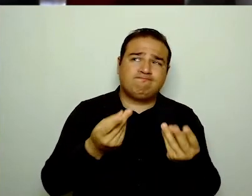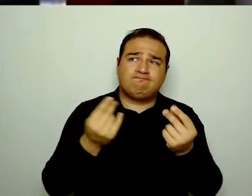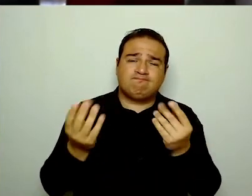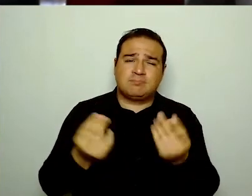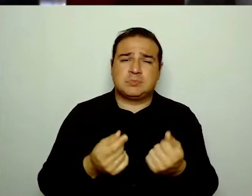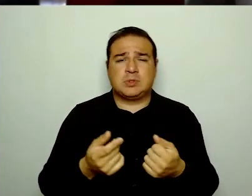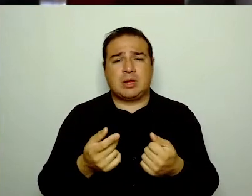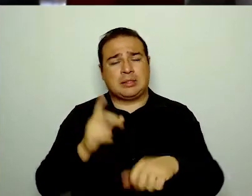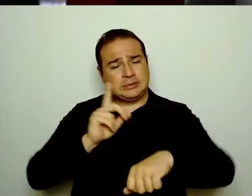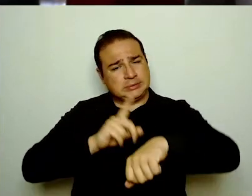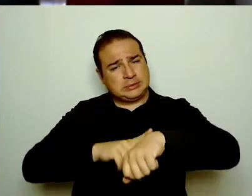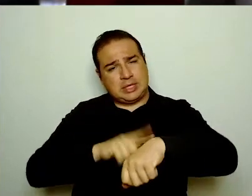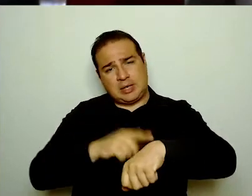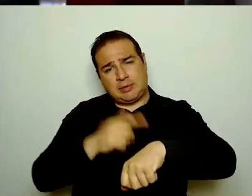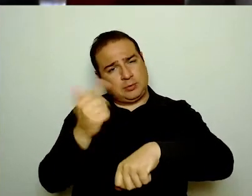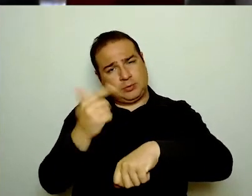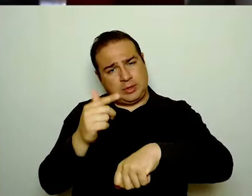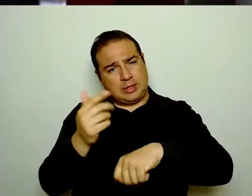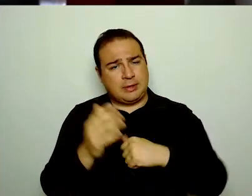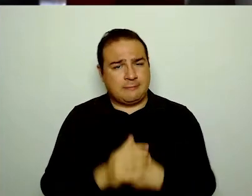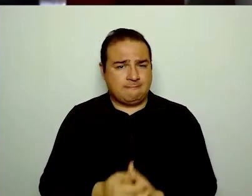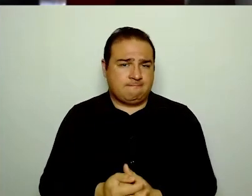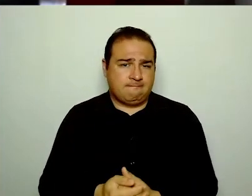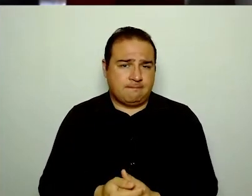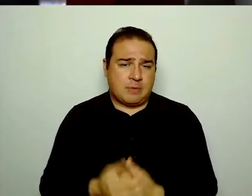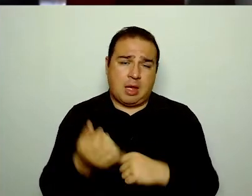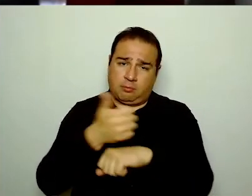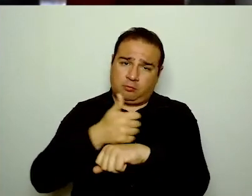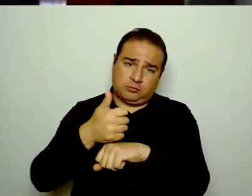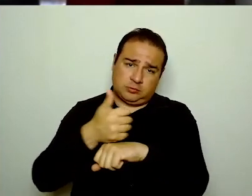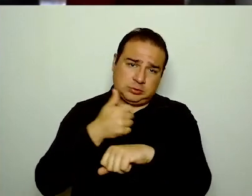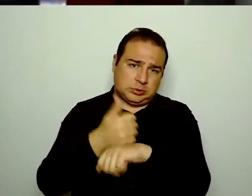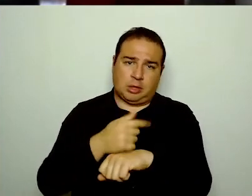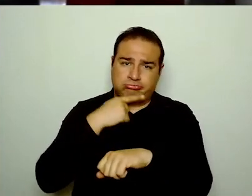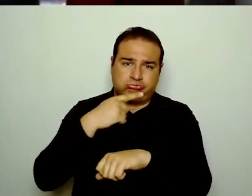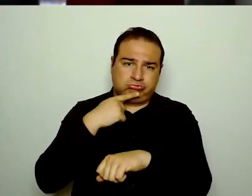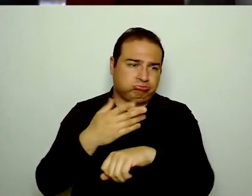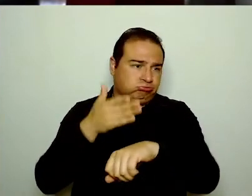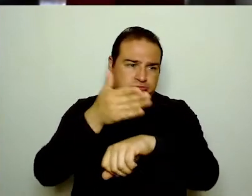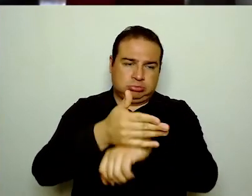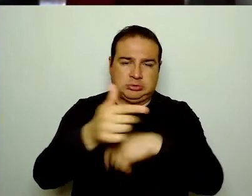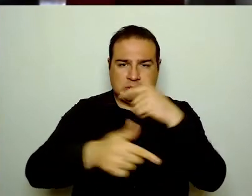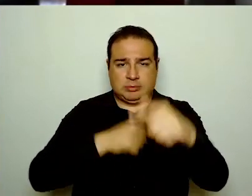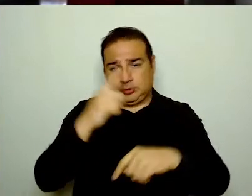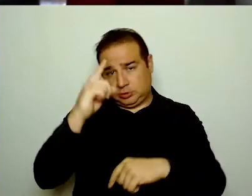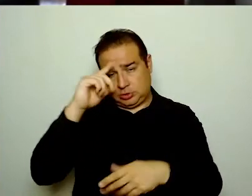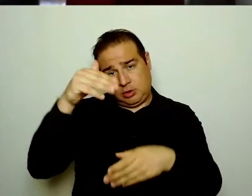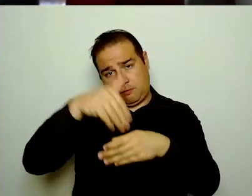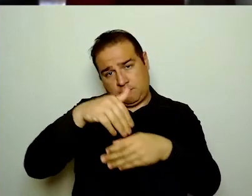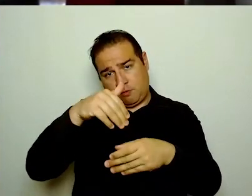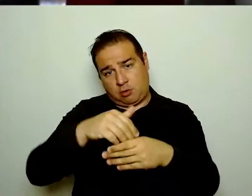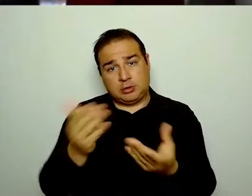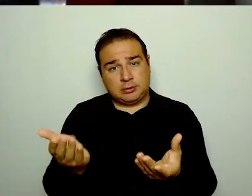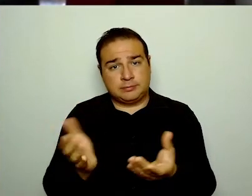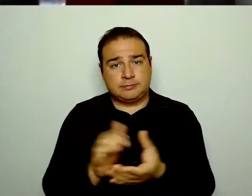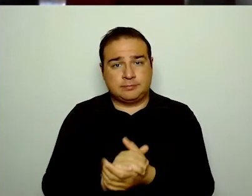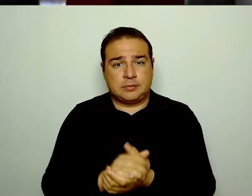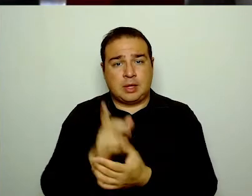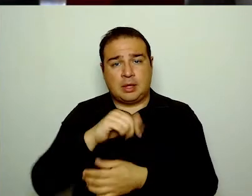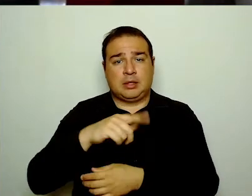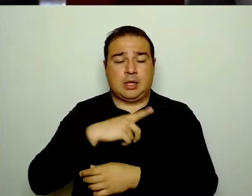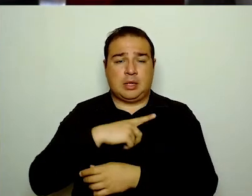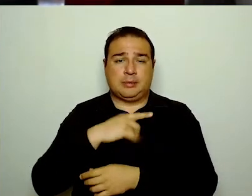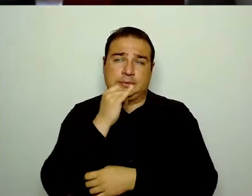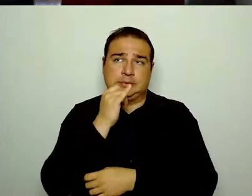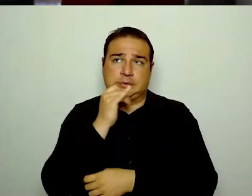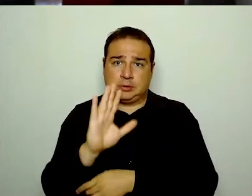não tinham condições, até por questões profissionais, de estarem no dia da eleição. Às